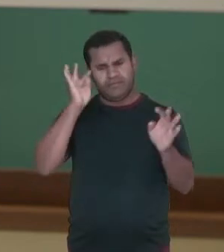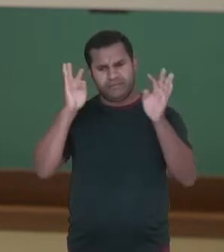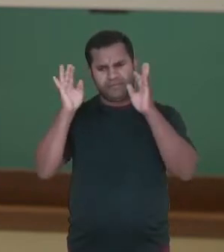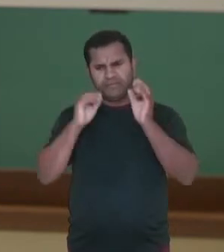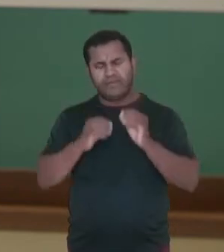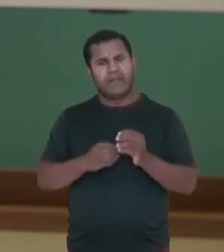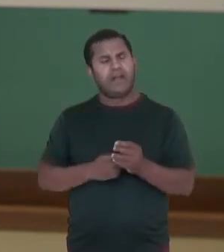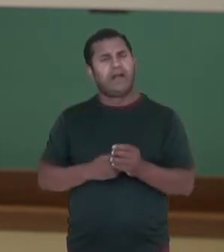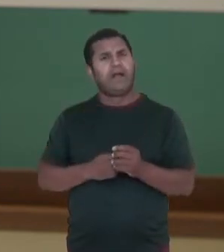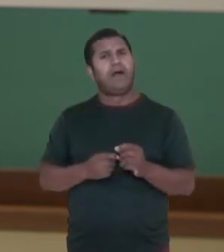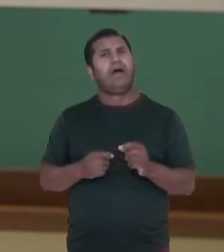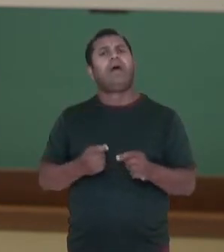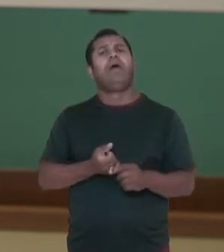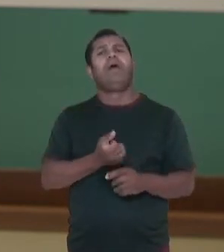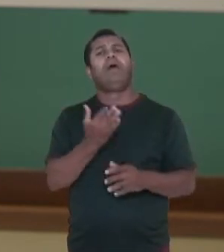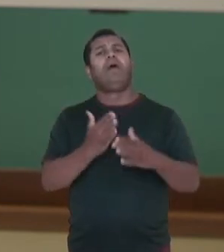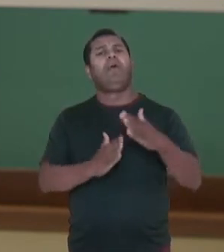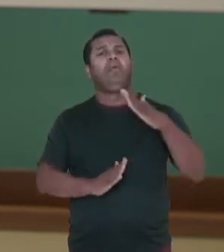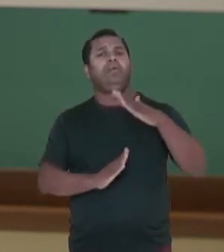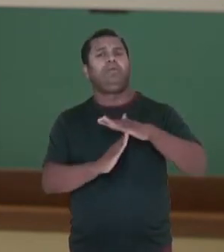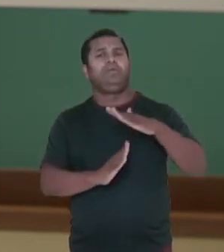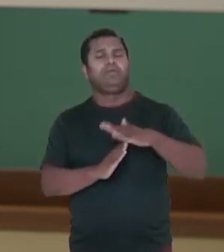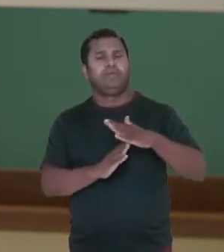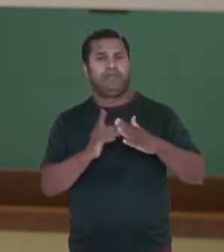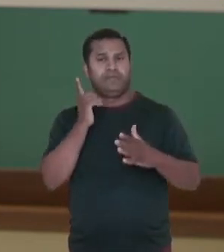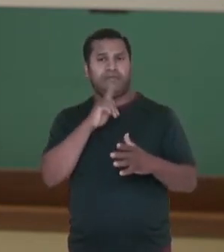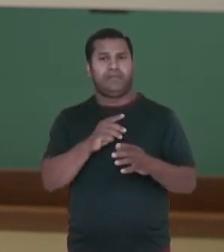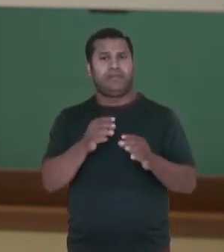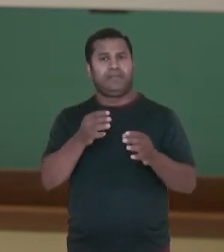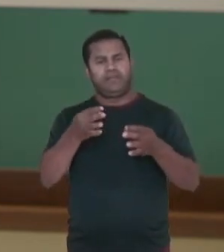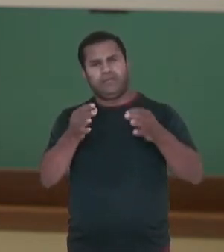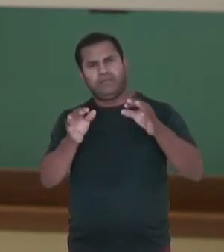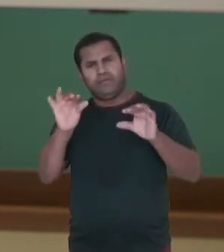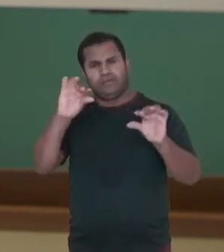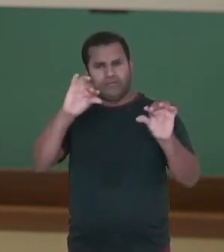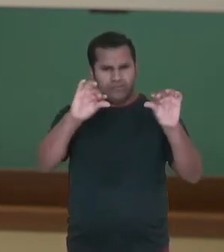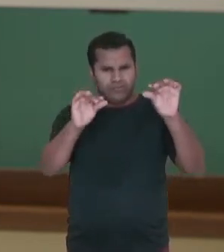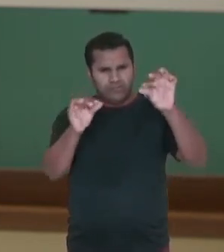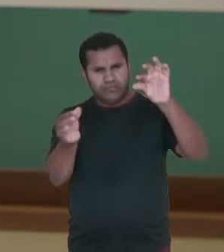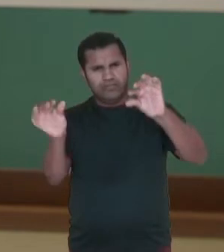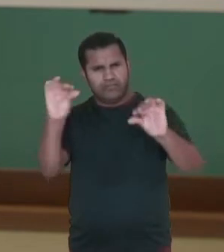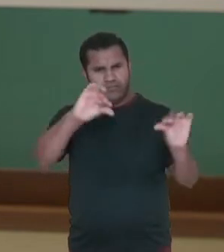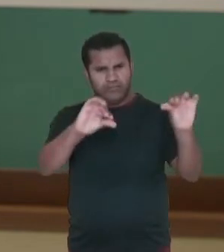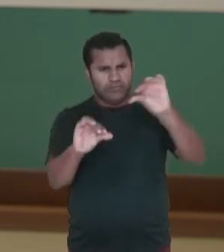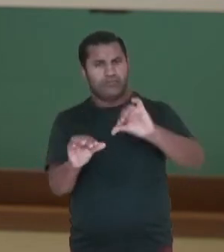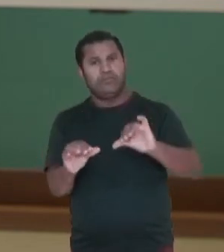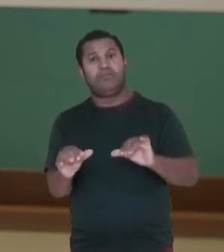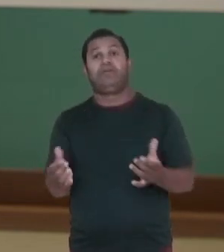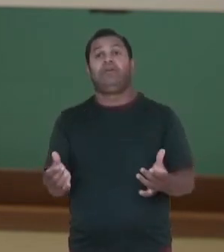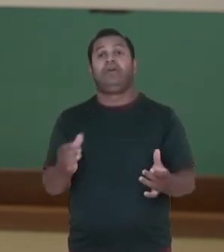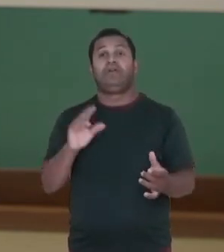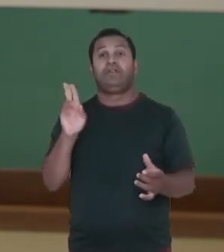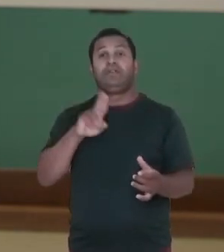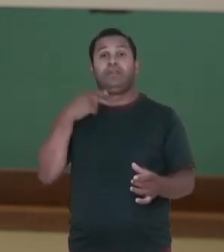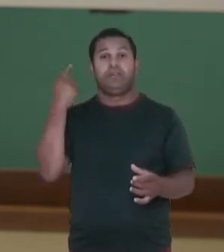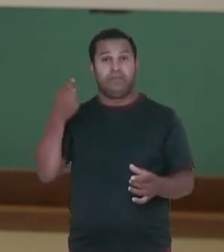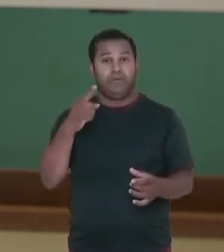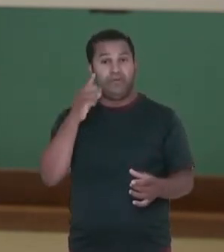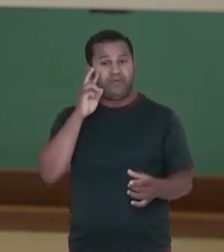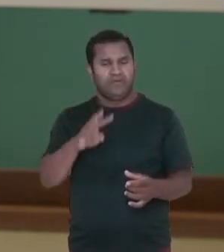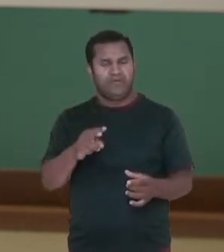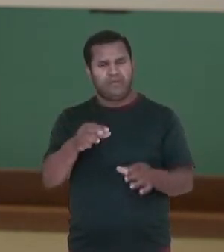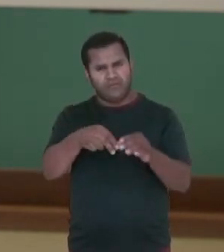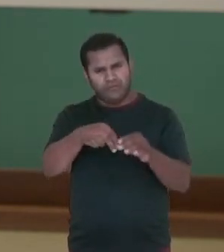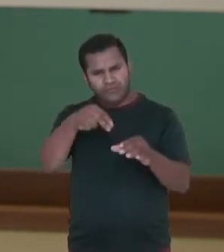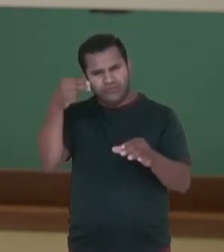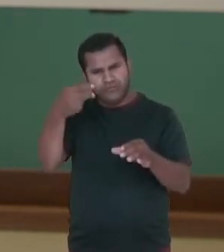posso pegar e produzir um indivíduo ideal, né, a partir de técnicas de recombinação genética? Eu vou tirando genes que